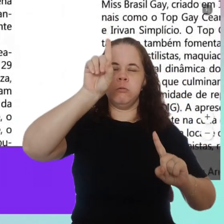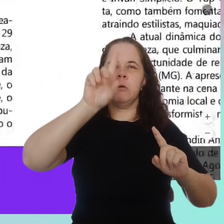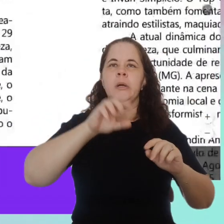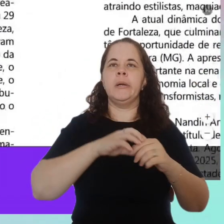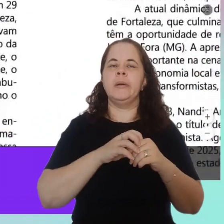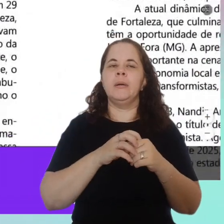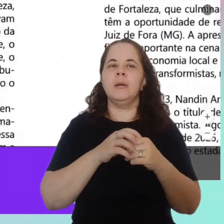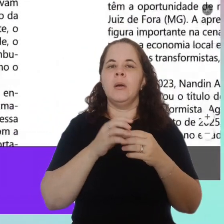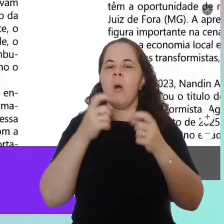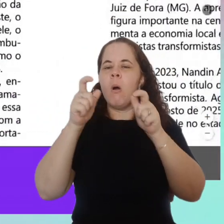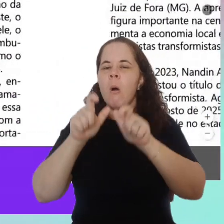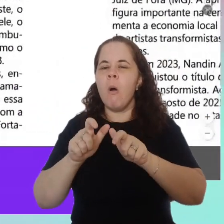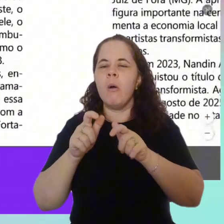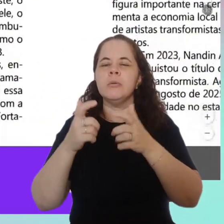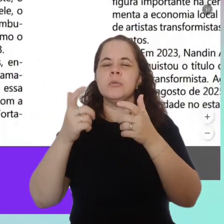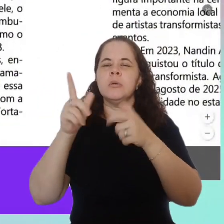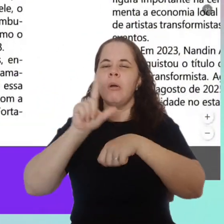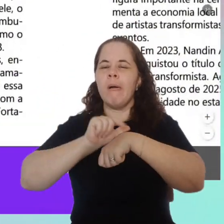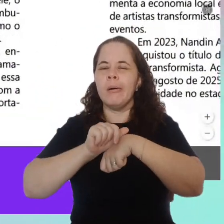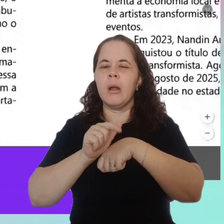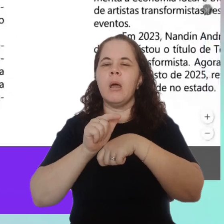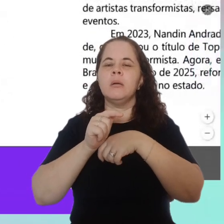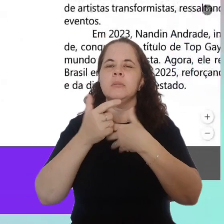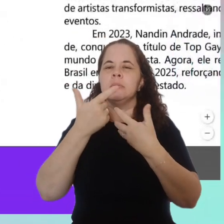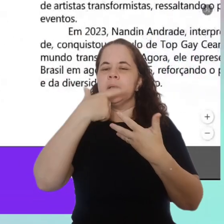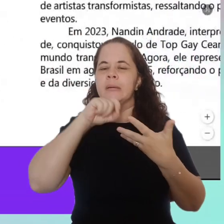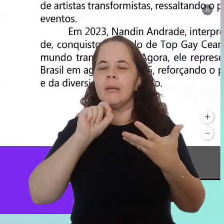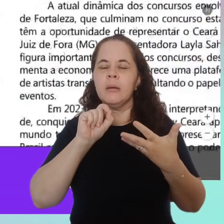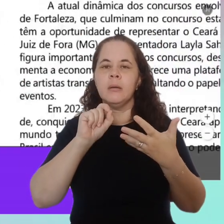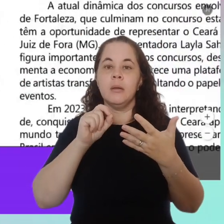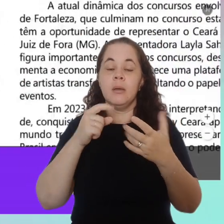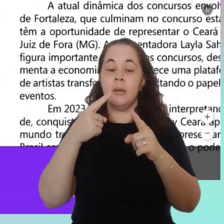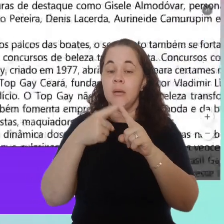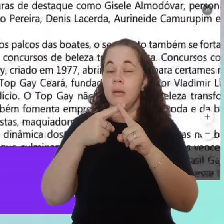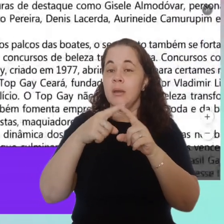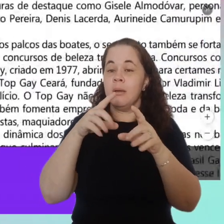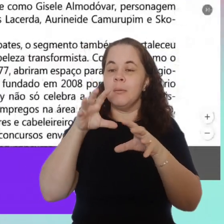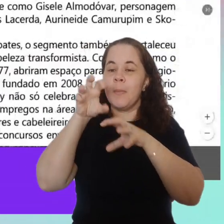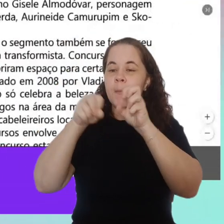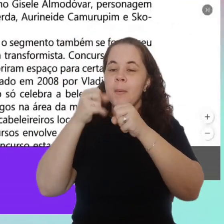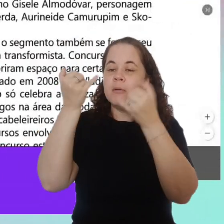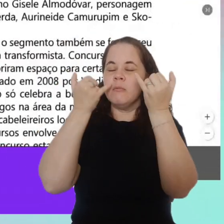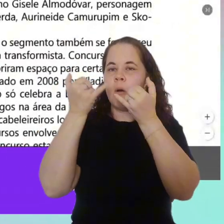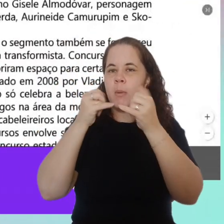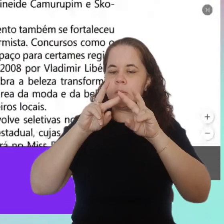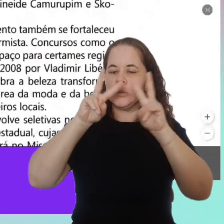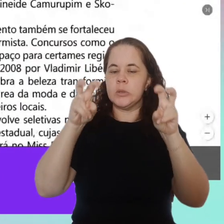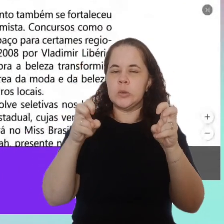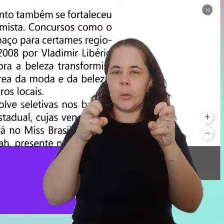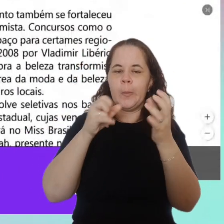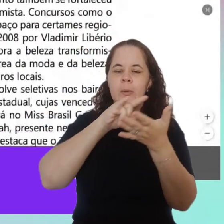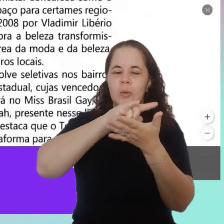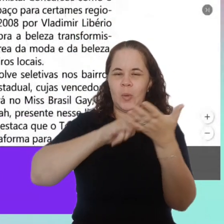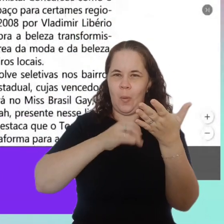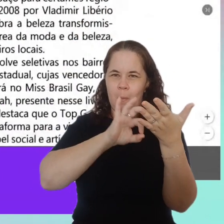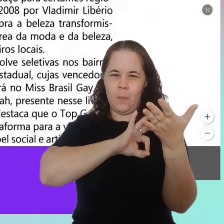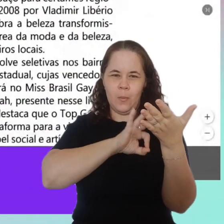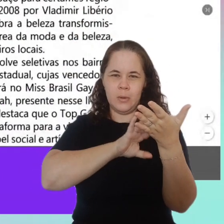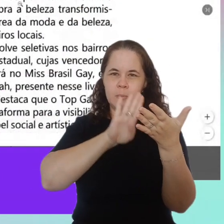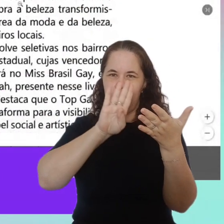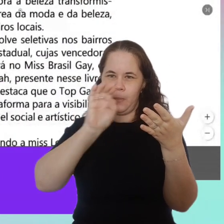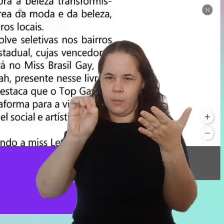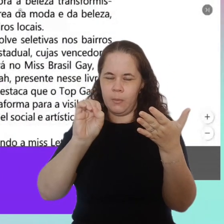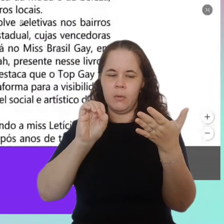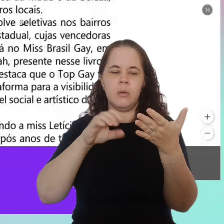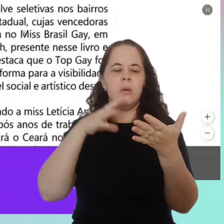e claro, né? Sempre dentro dos registros, dos boletins que foram registrados, porque a gente sabe que a subnotificação acontece também.